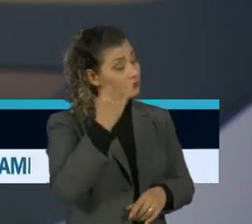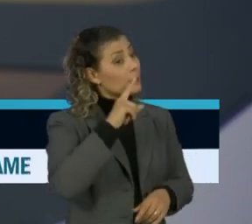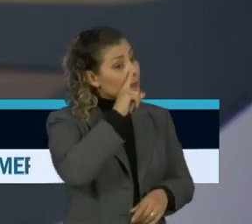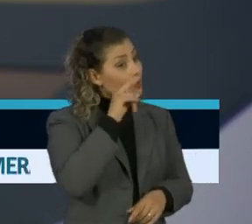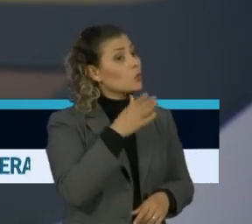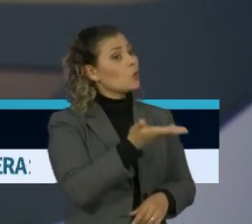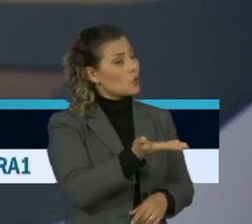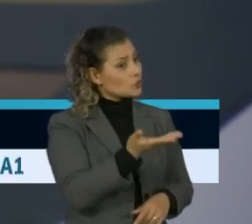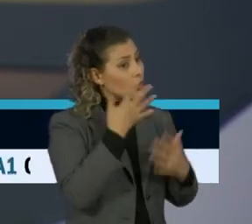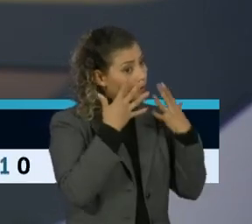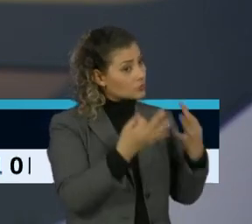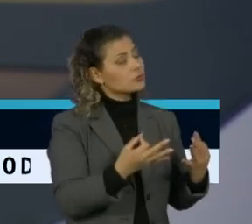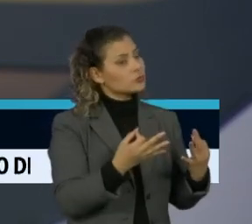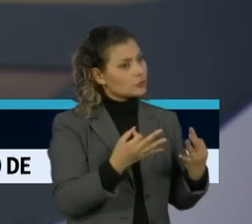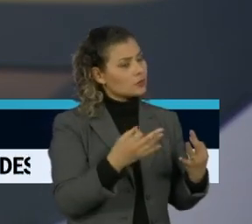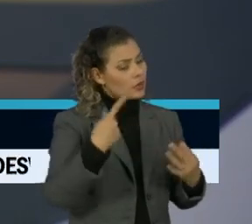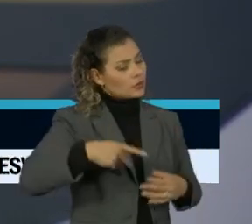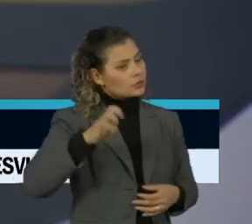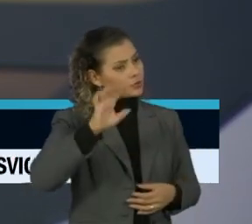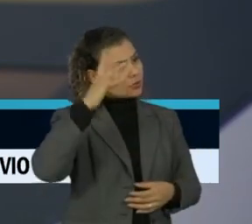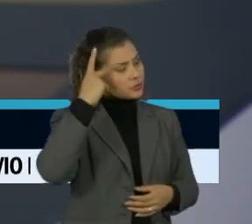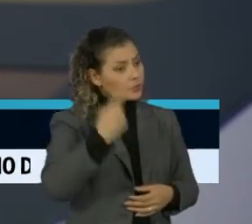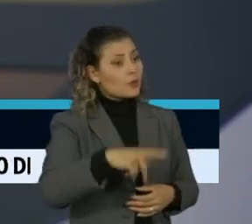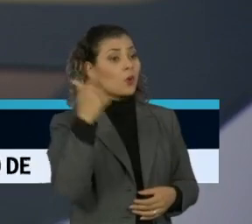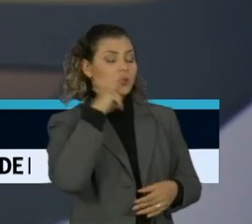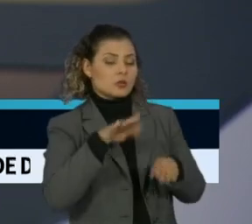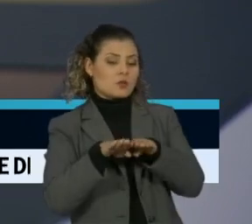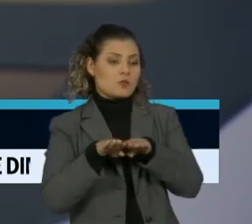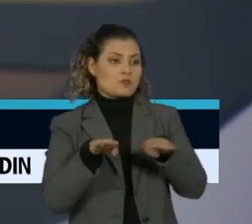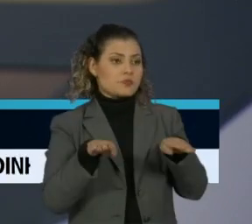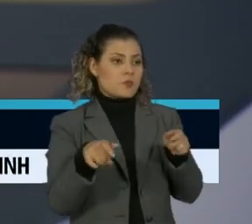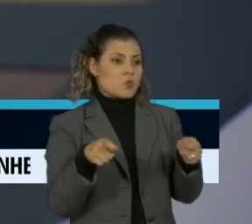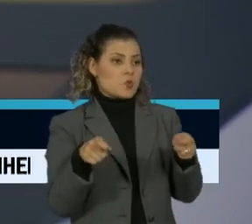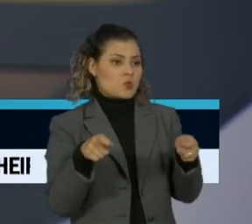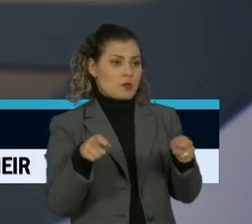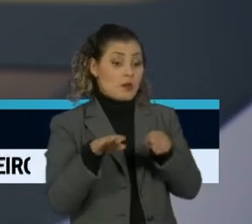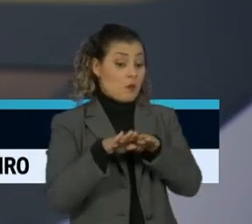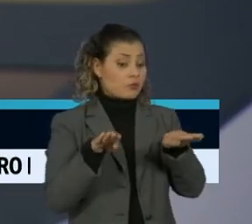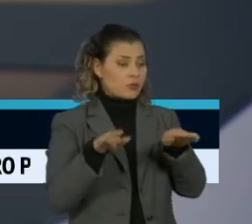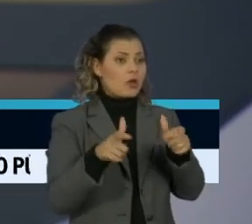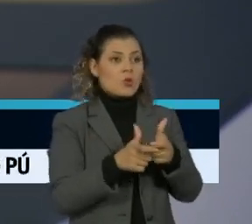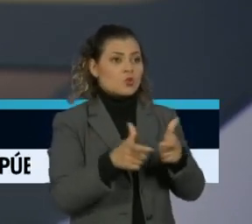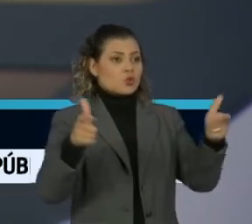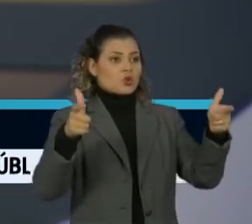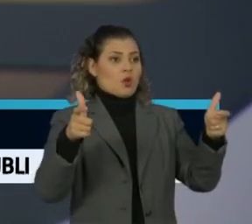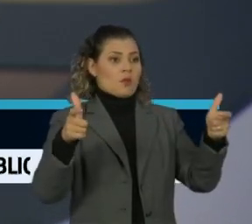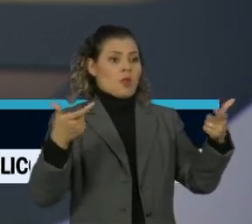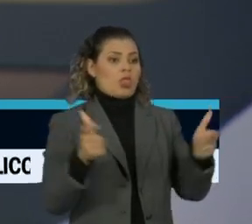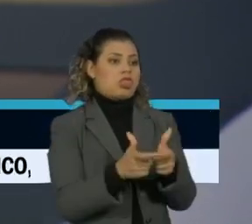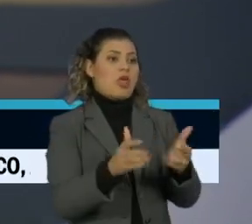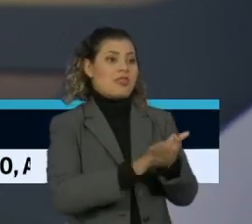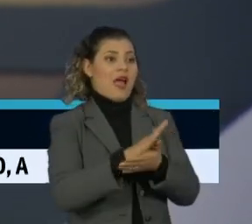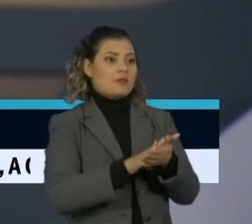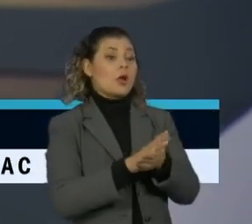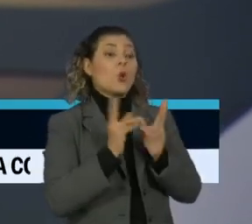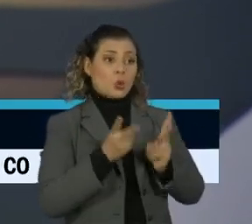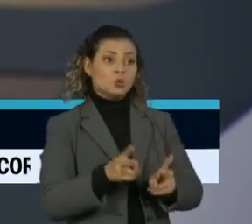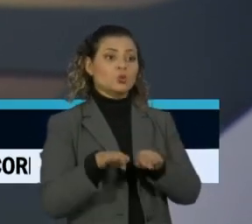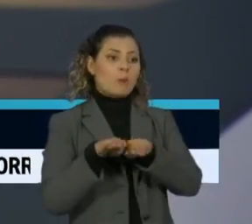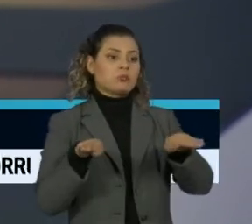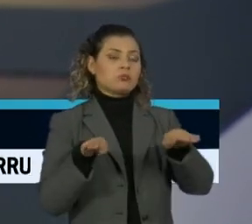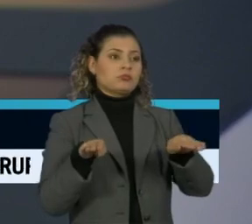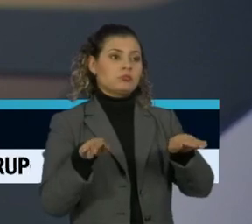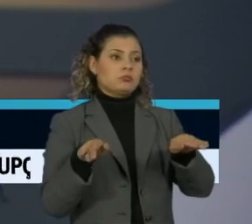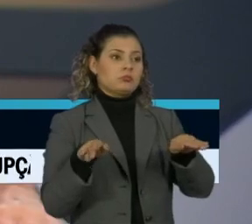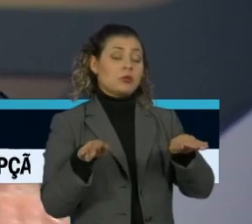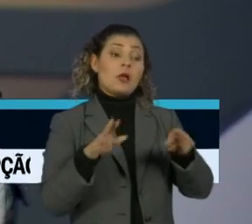por estado de são paulo nós temos um fator para todo significa estamos ainda com número elevado